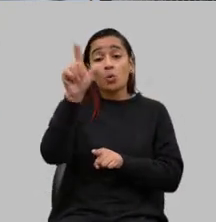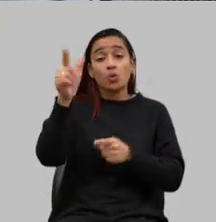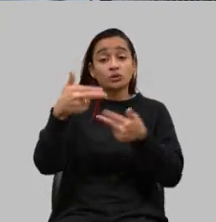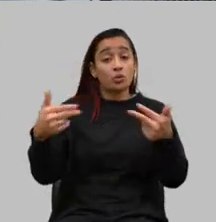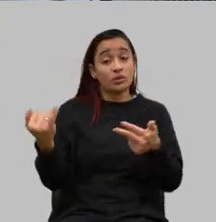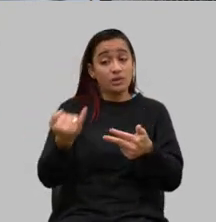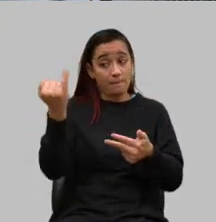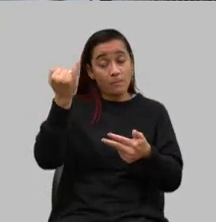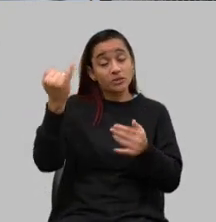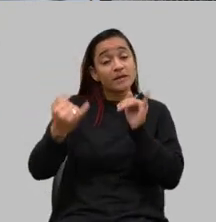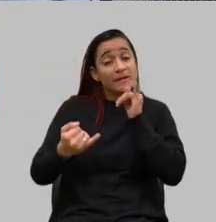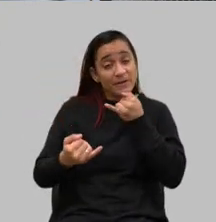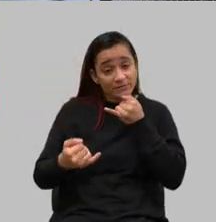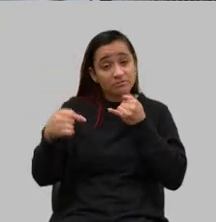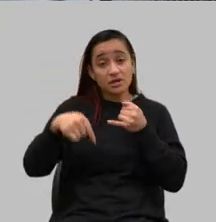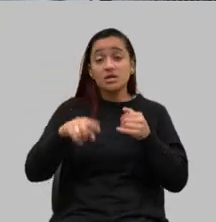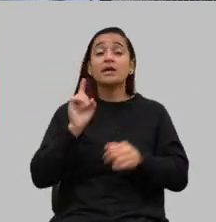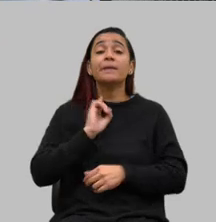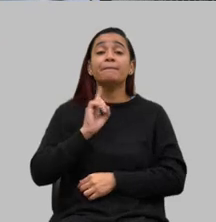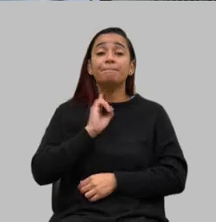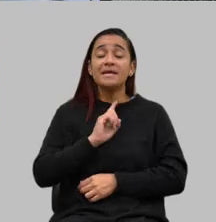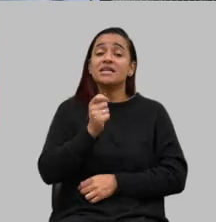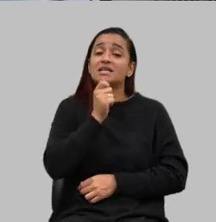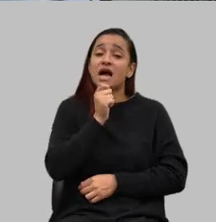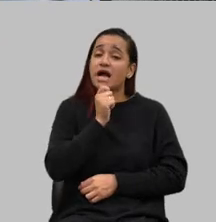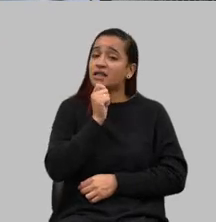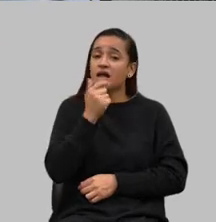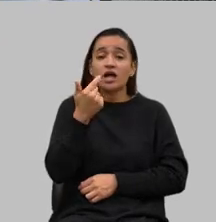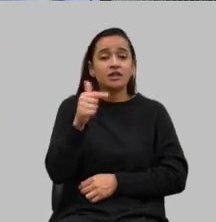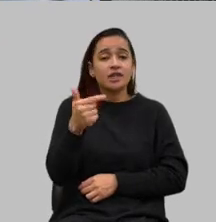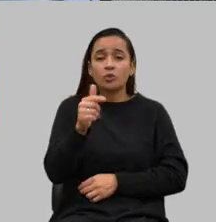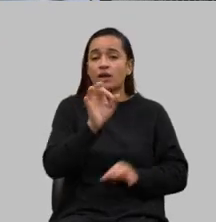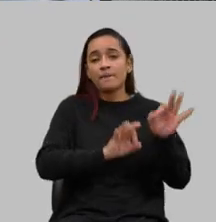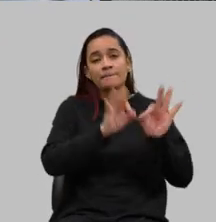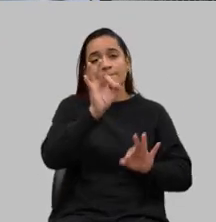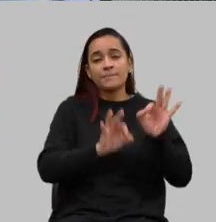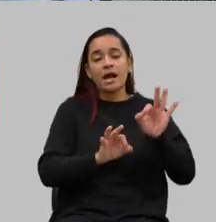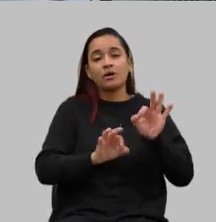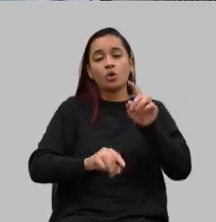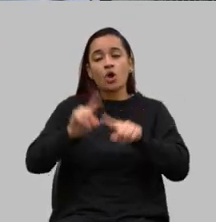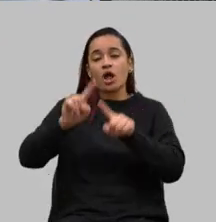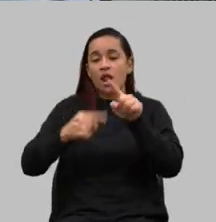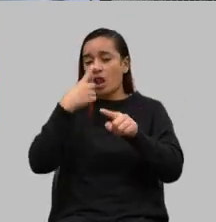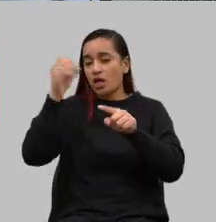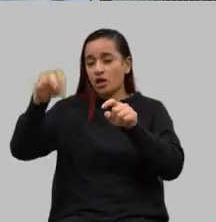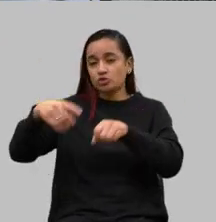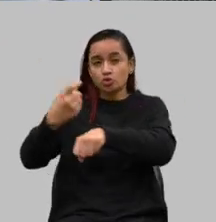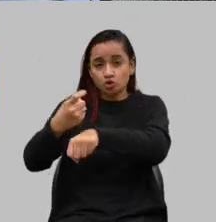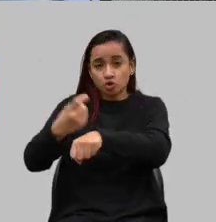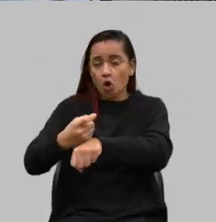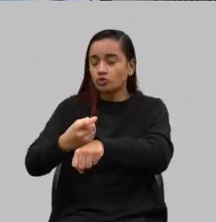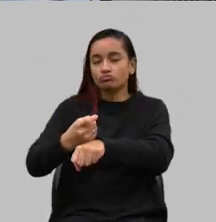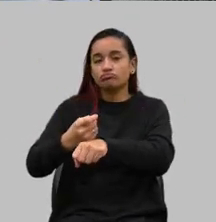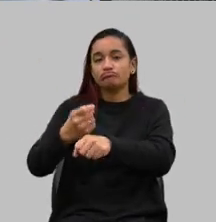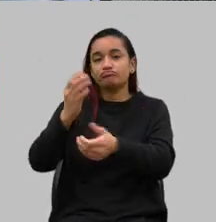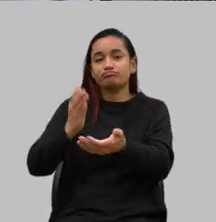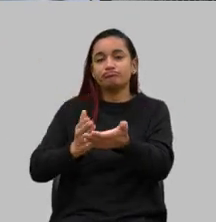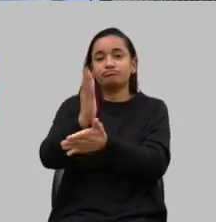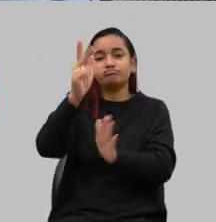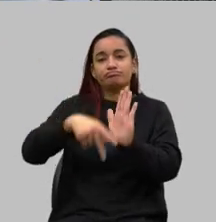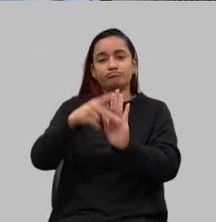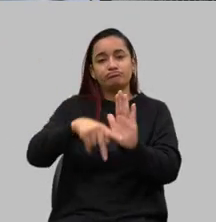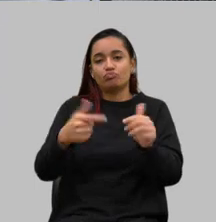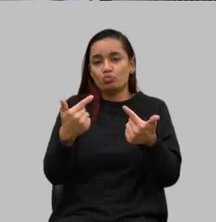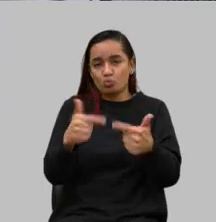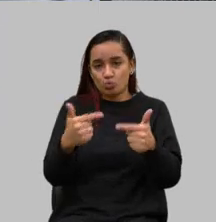Gerais é o único estado da federação que ainda não tem o seu plano de residuos sólidos aprovado e a partir também dos recurs cursos